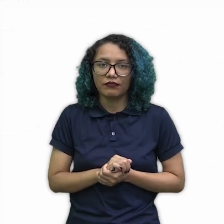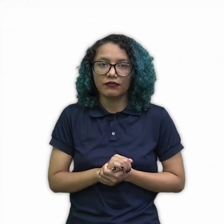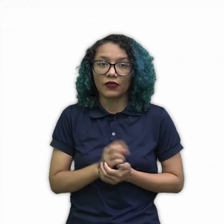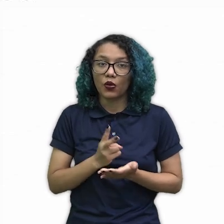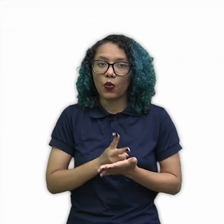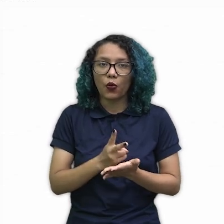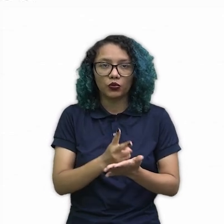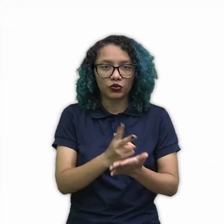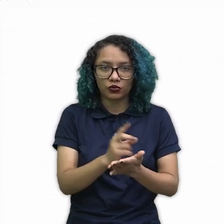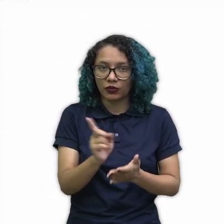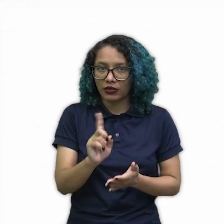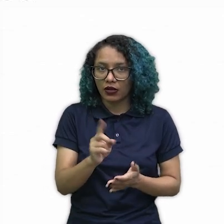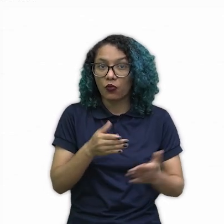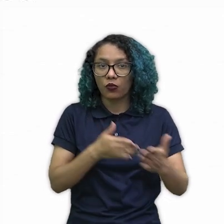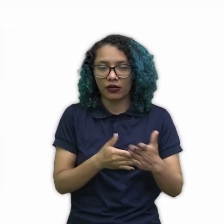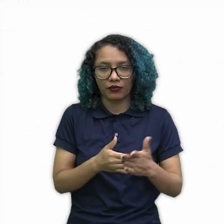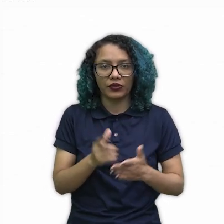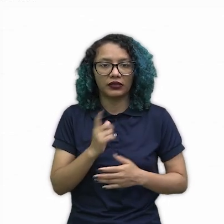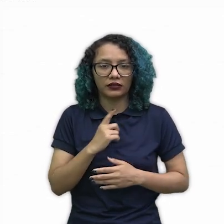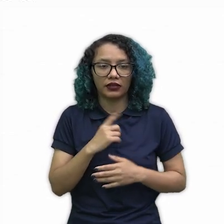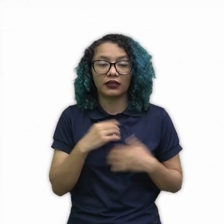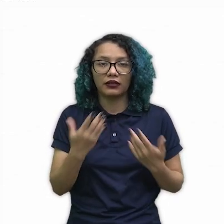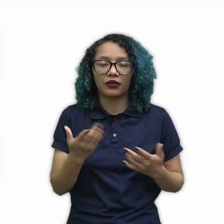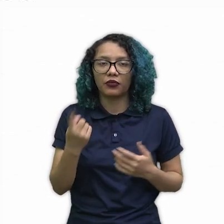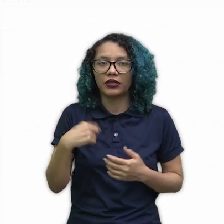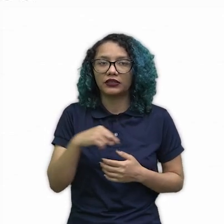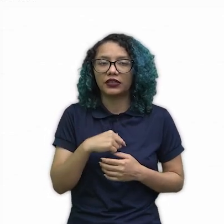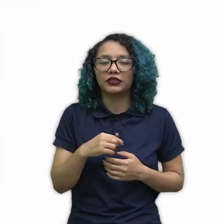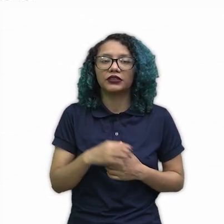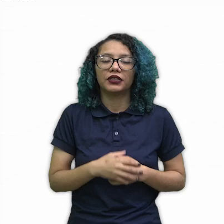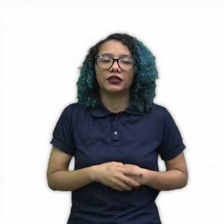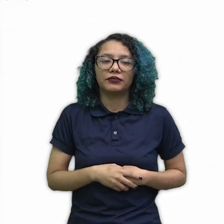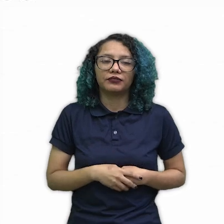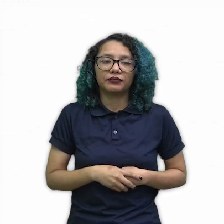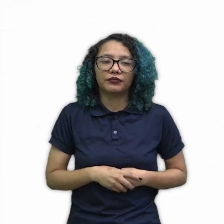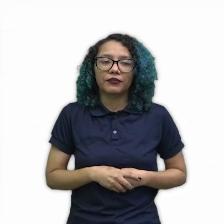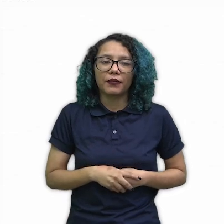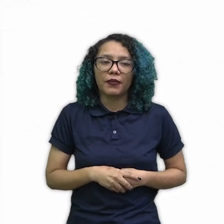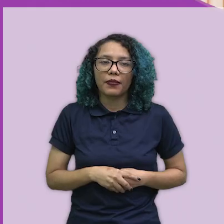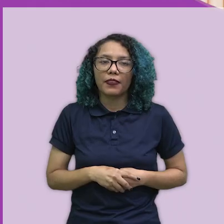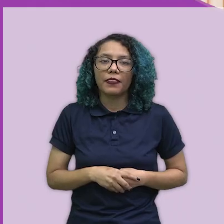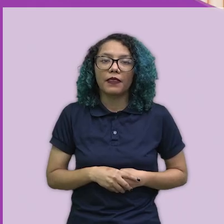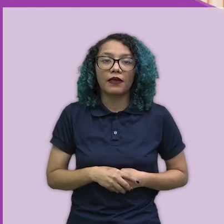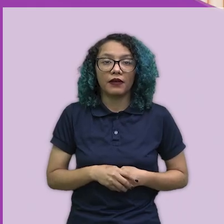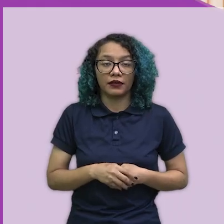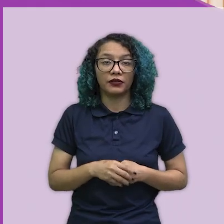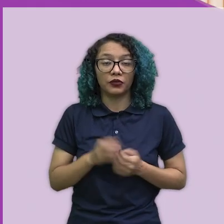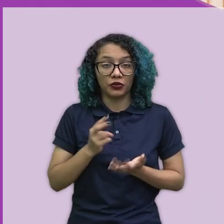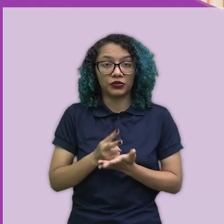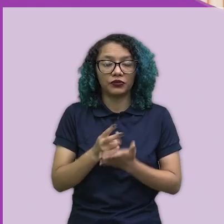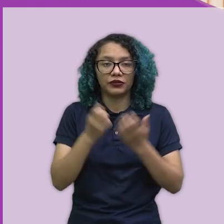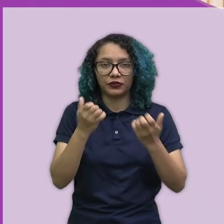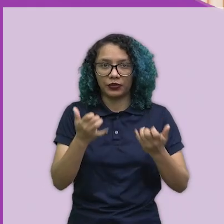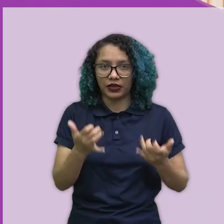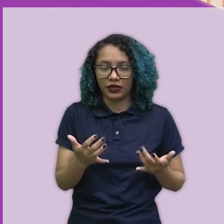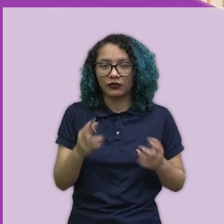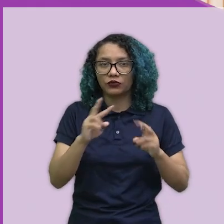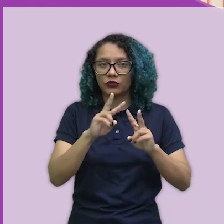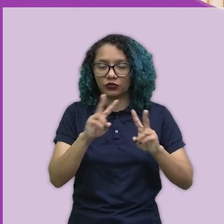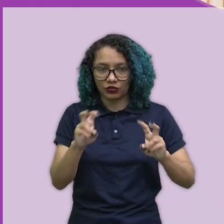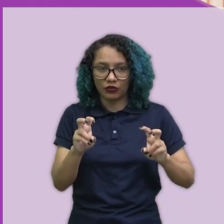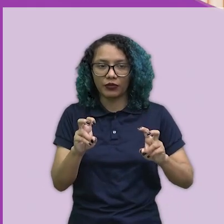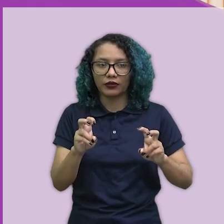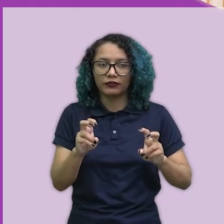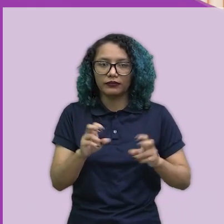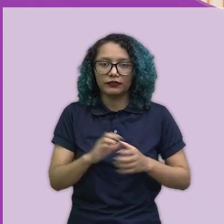tá? Então, para a gente falar sobre as sequências, né, a gente precisa ter essa ideia de